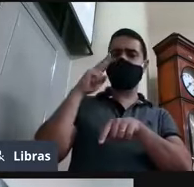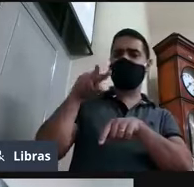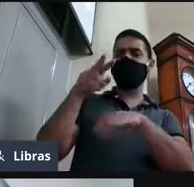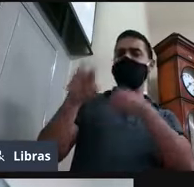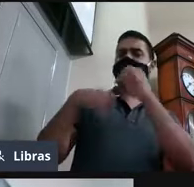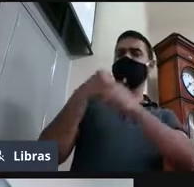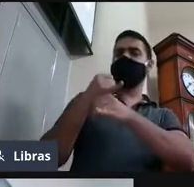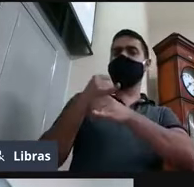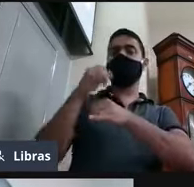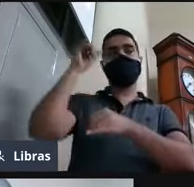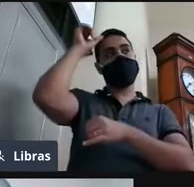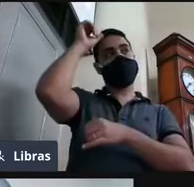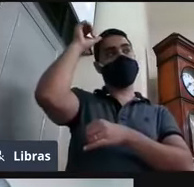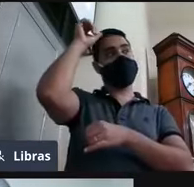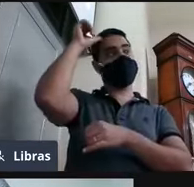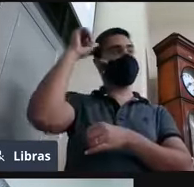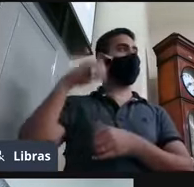internet.